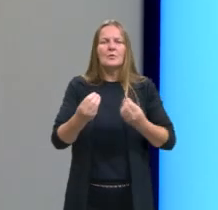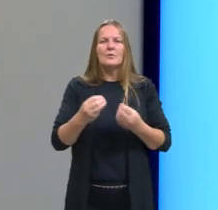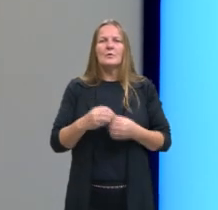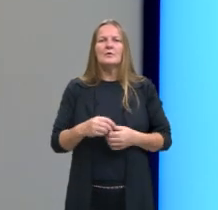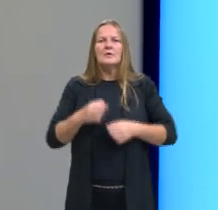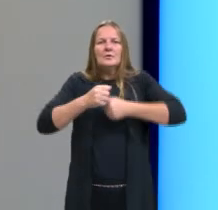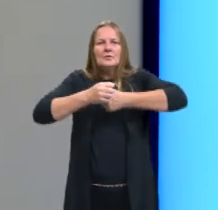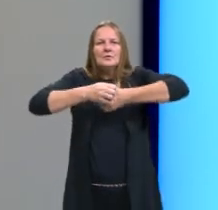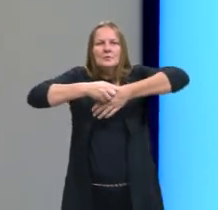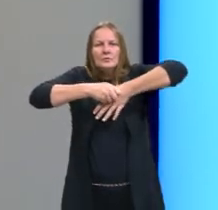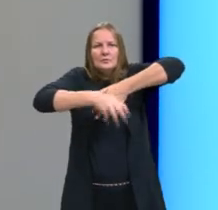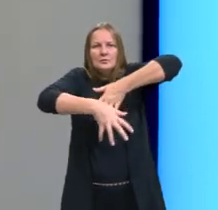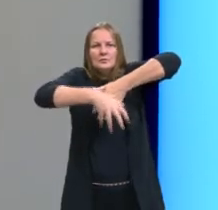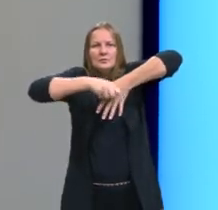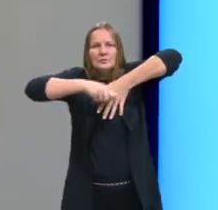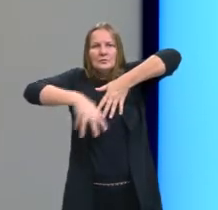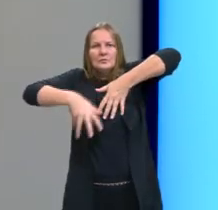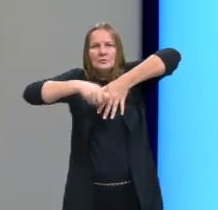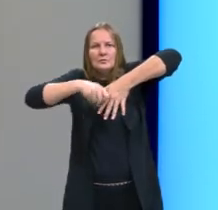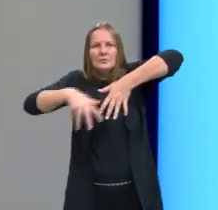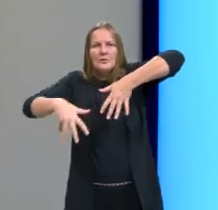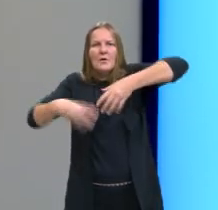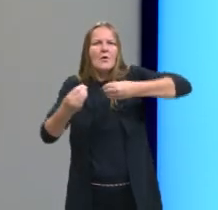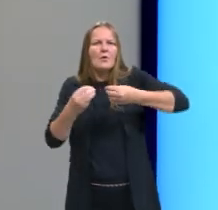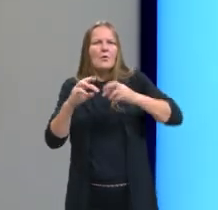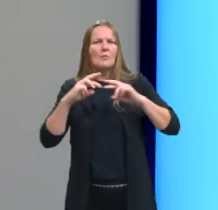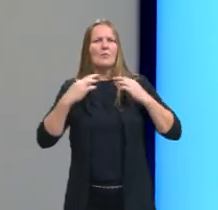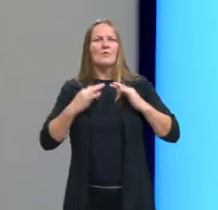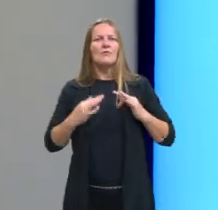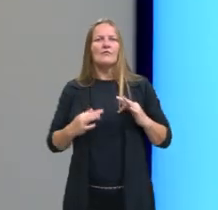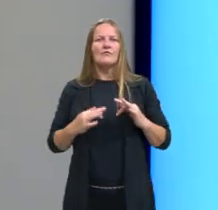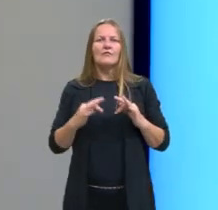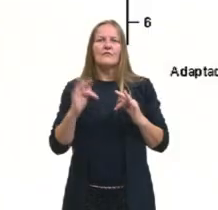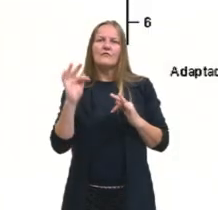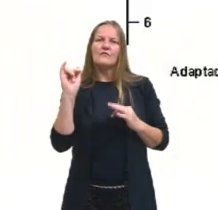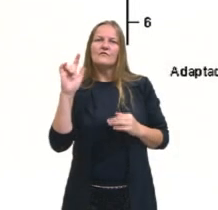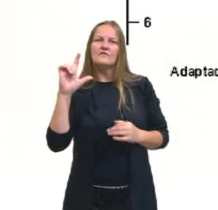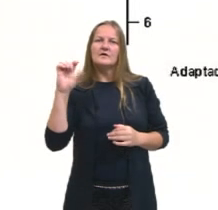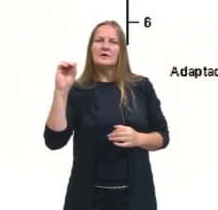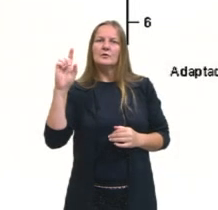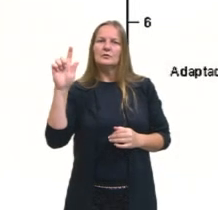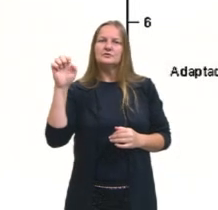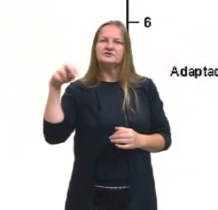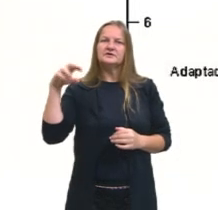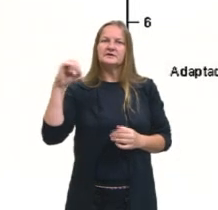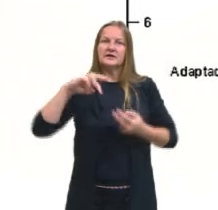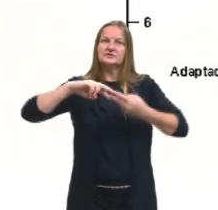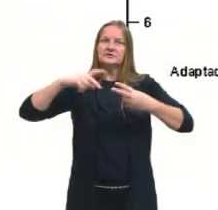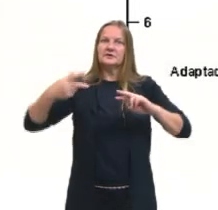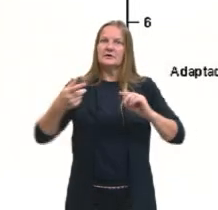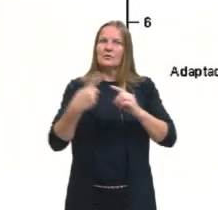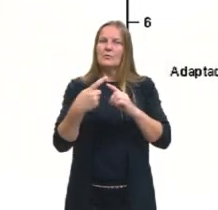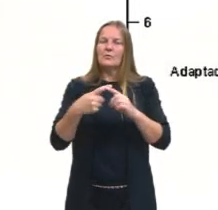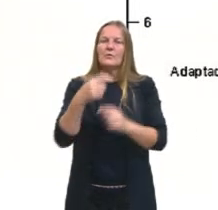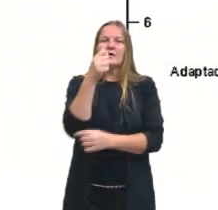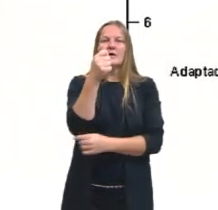árvore filogenética que é correto afirmar que a entrar